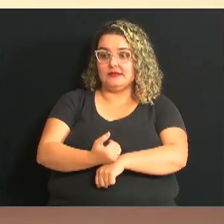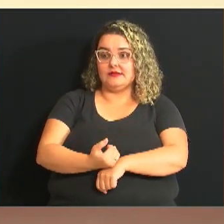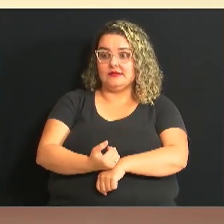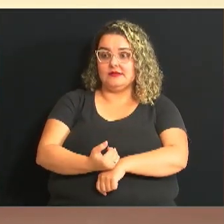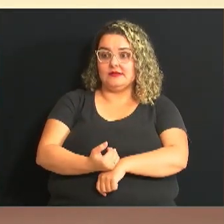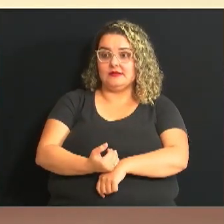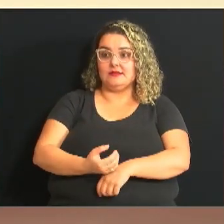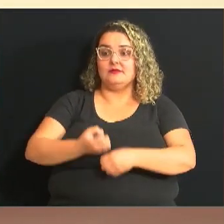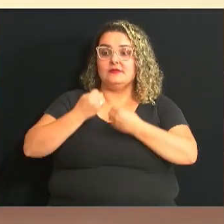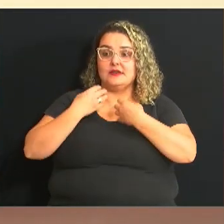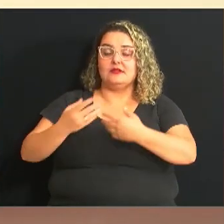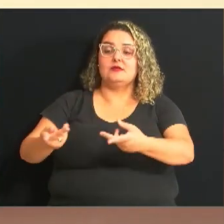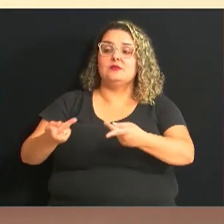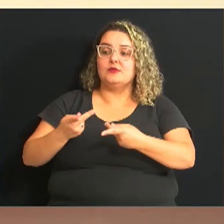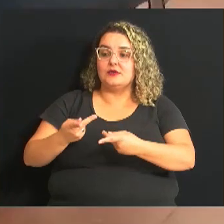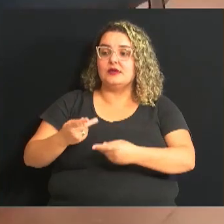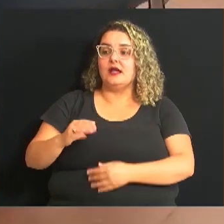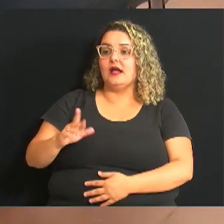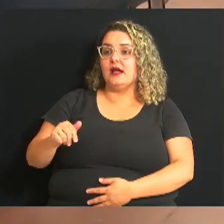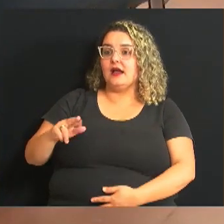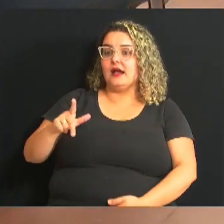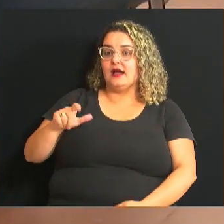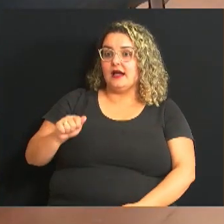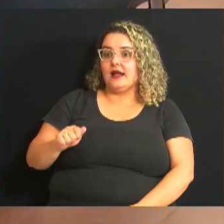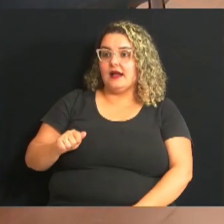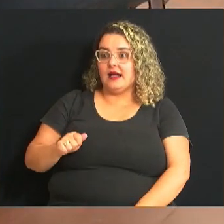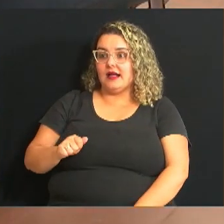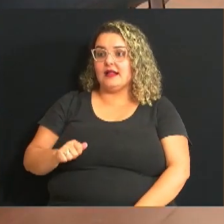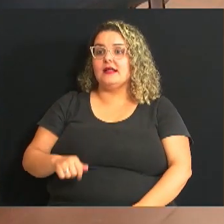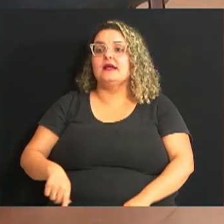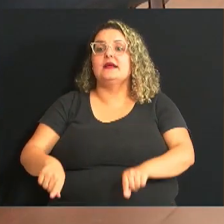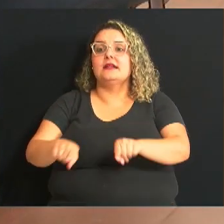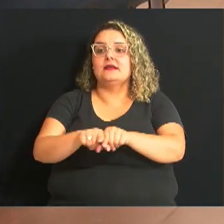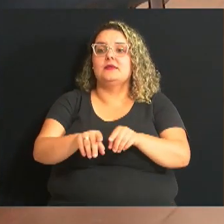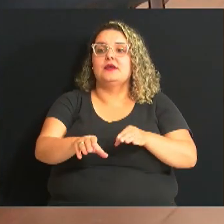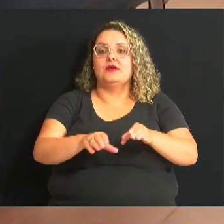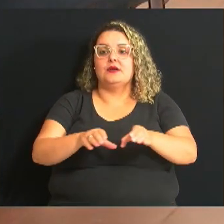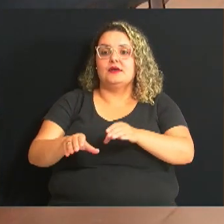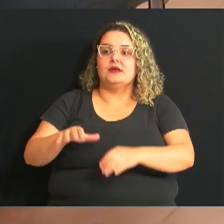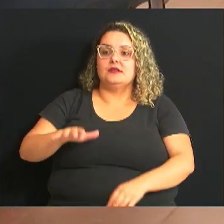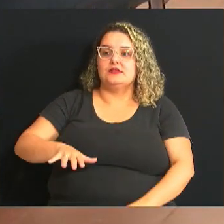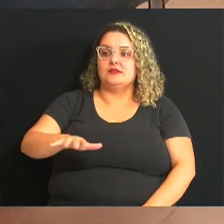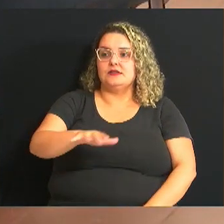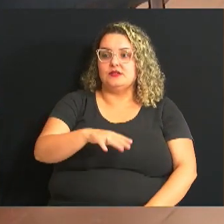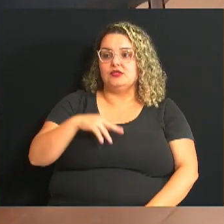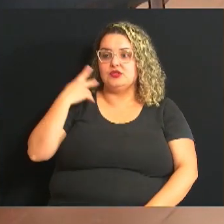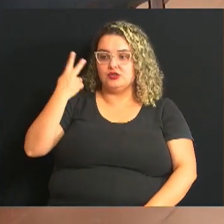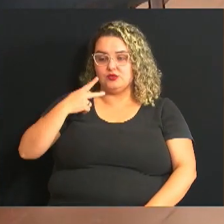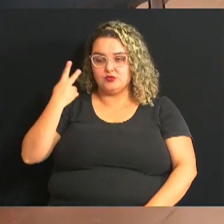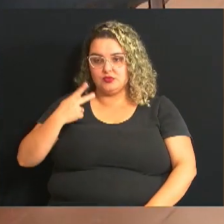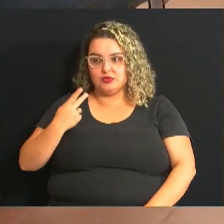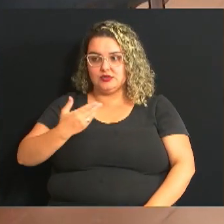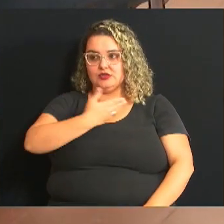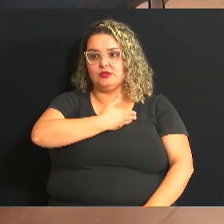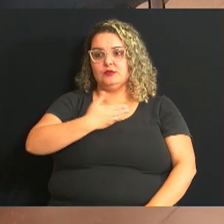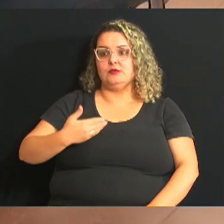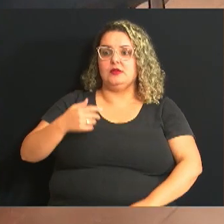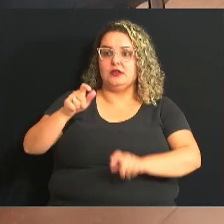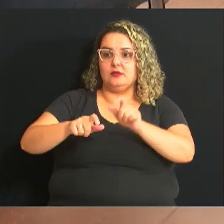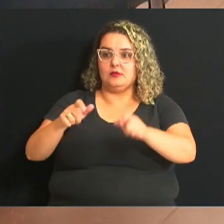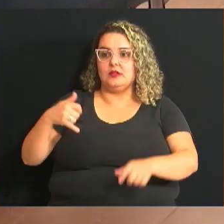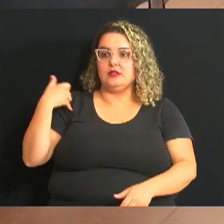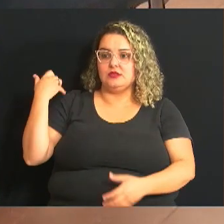minhas boas-vindas a Carla Castro Borg, que é a coordenadora setorial de políticas públicas para a pessoa idosa, e